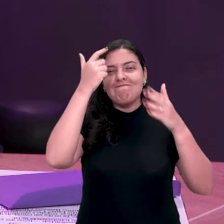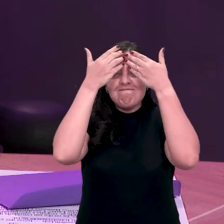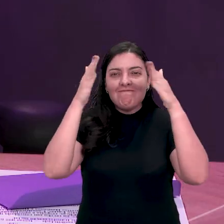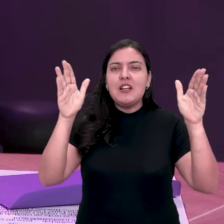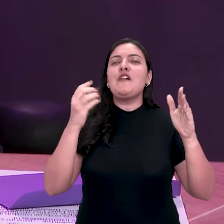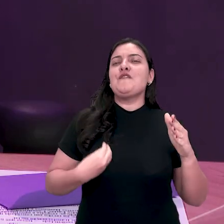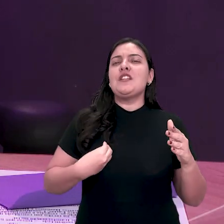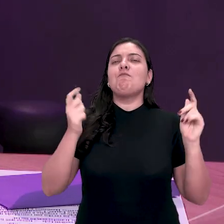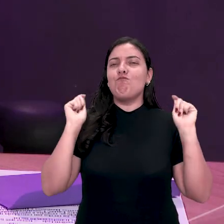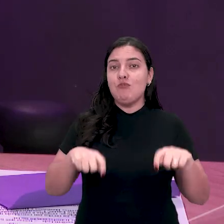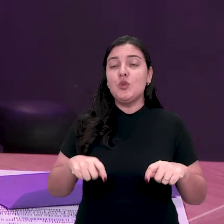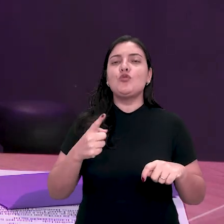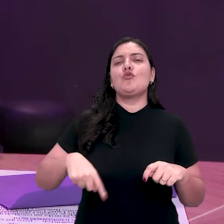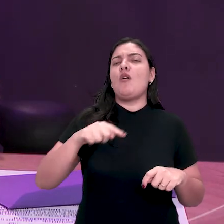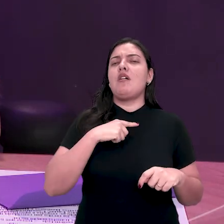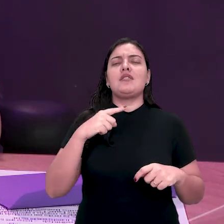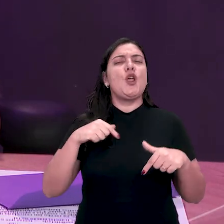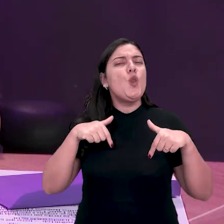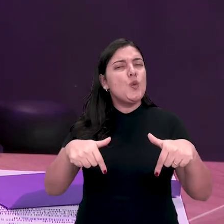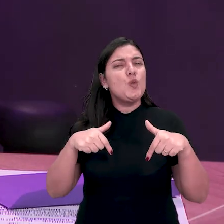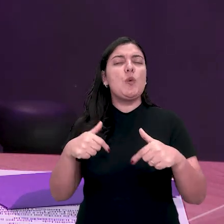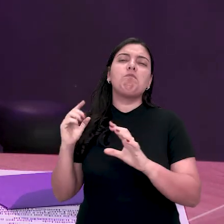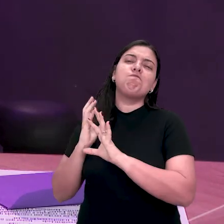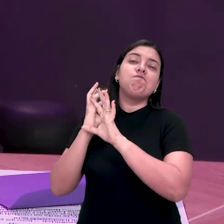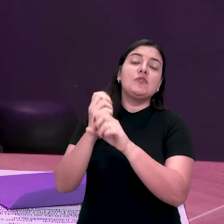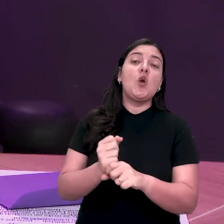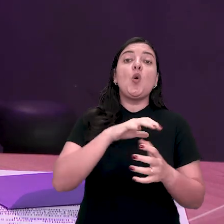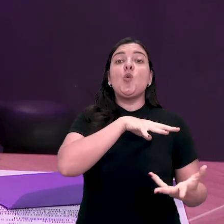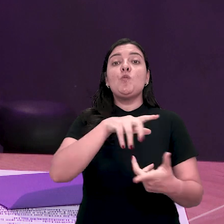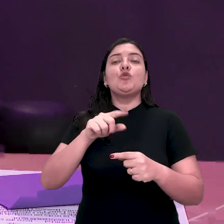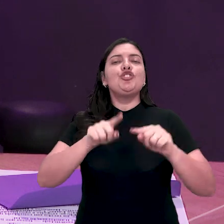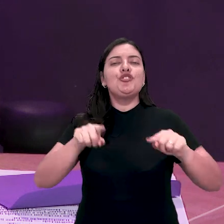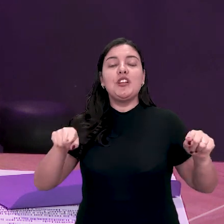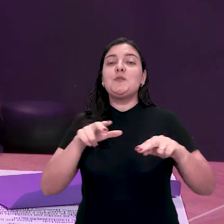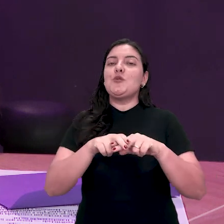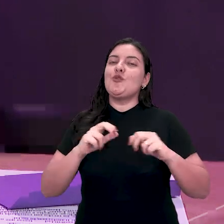que a vida é possível. A gente tem muita luta aí. O mundo é muito diverso. Mas